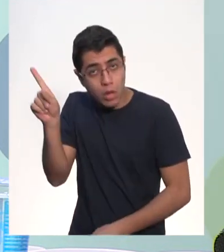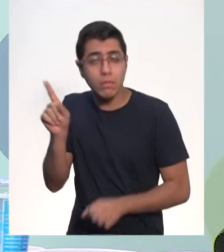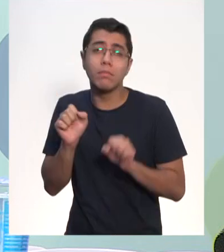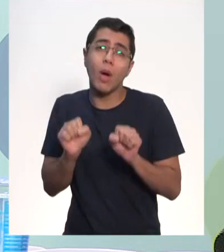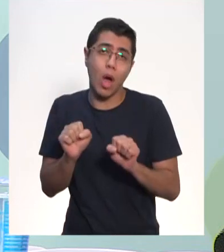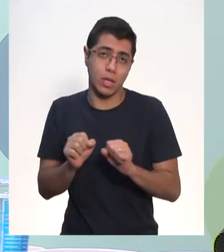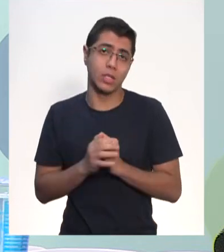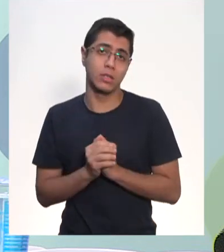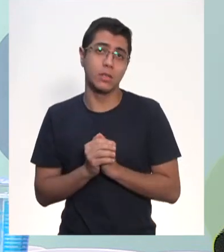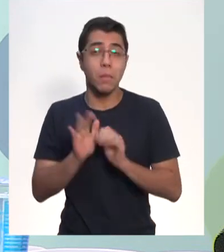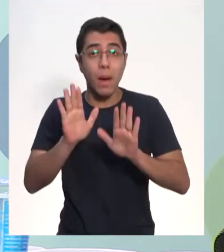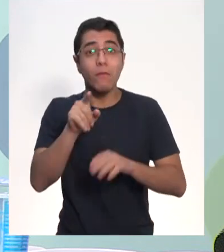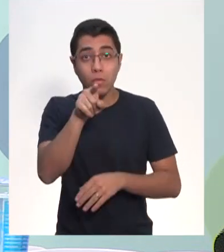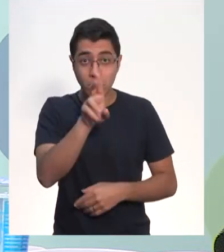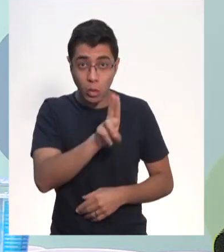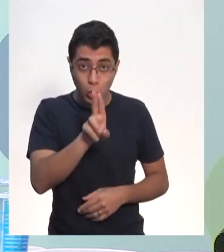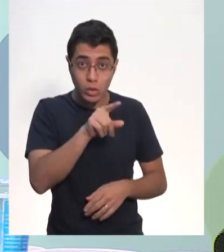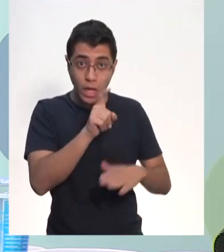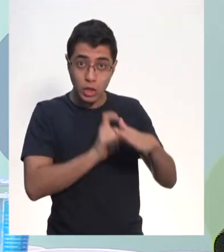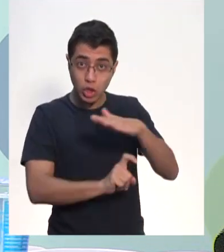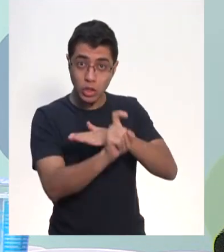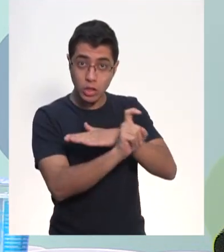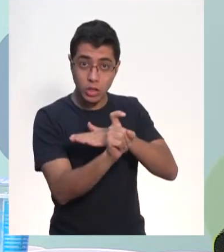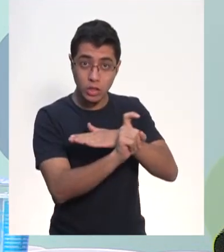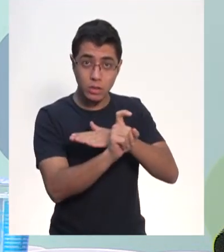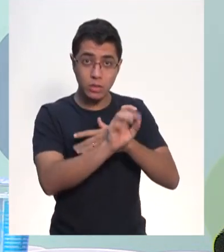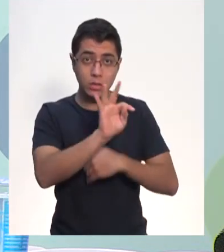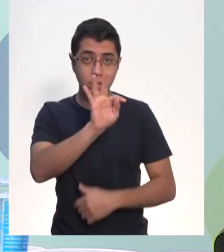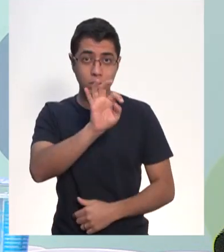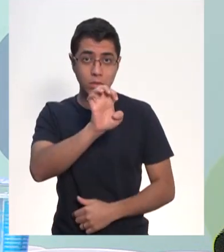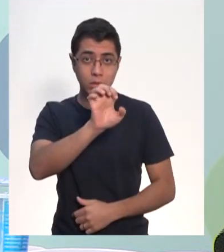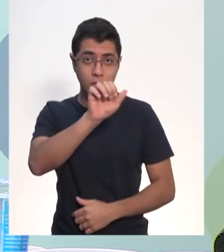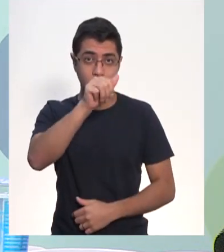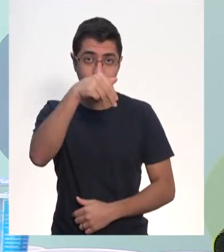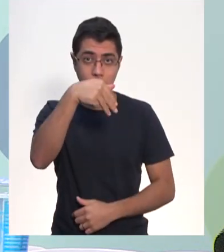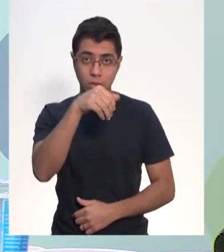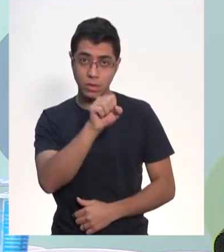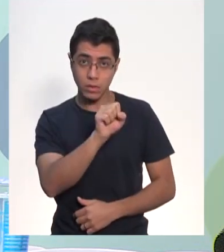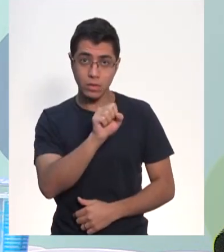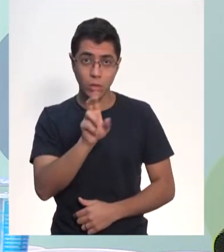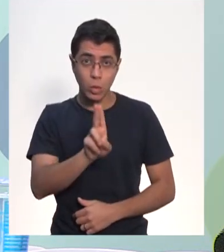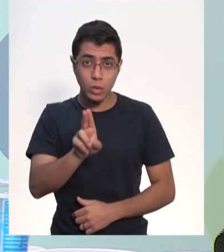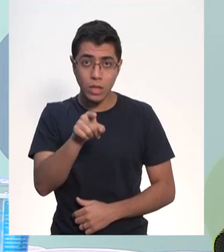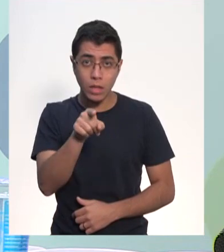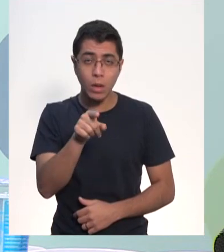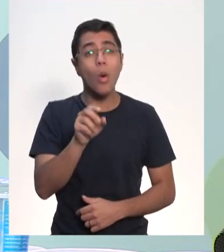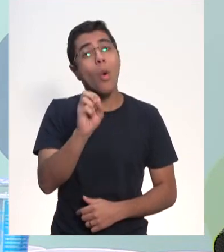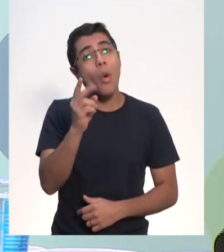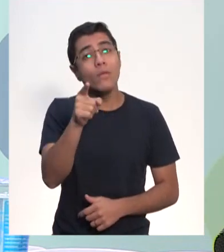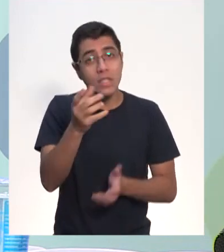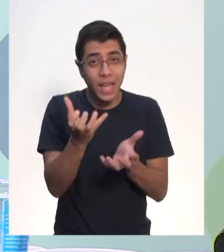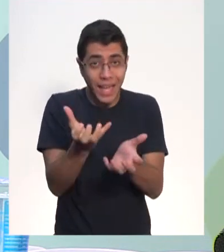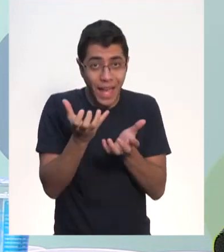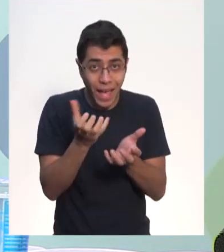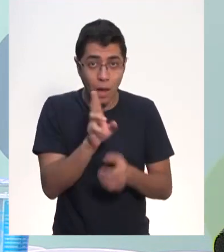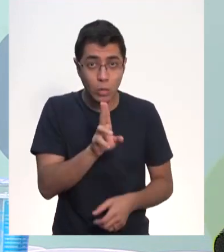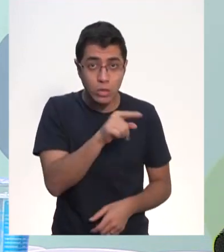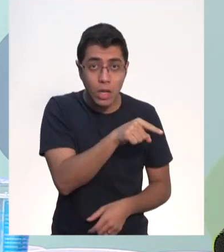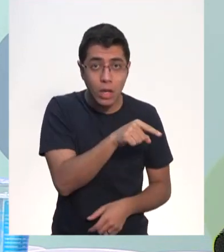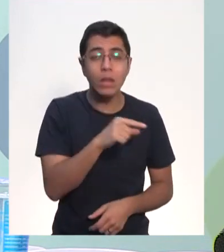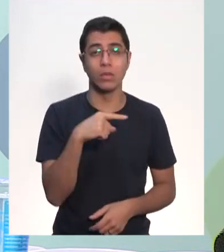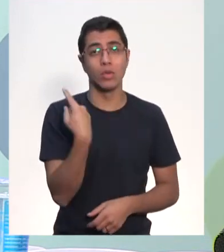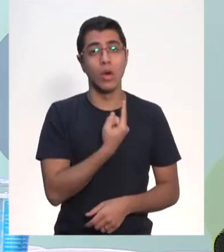está usando o Teams, ou quem pretende utilizar, nós vamos passar algumas dicas aí, de alguns temas, né? Teremos que